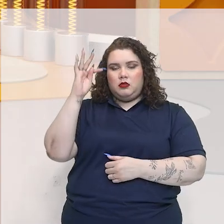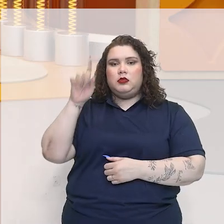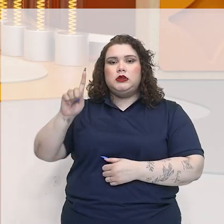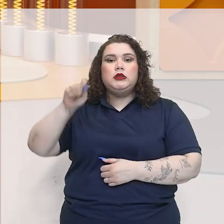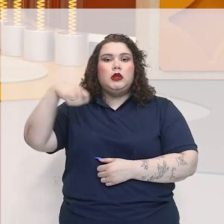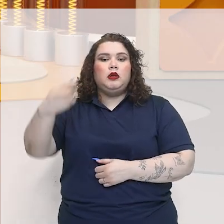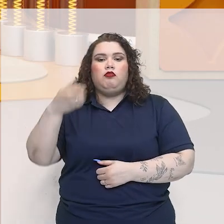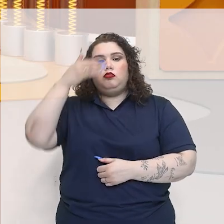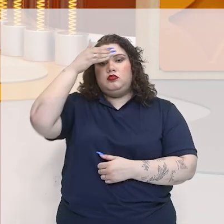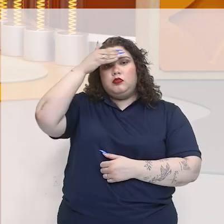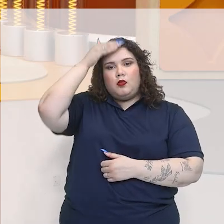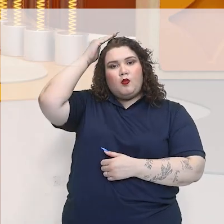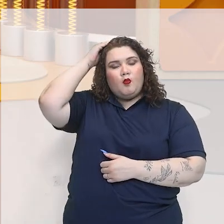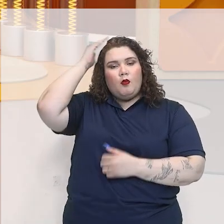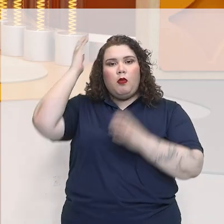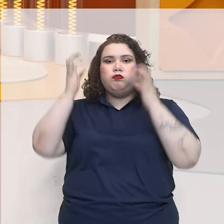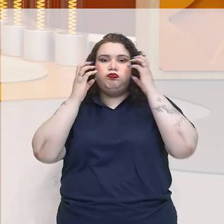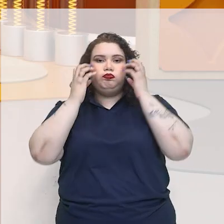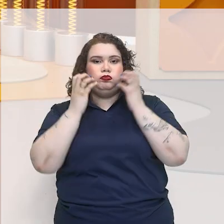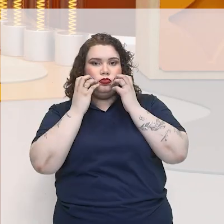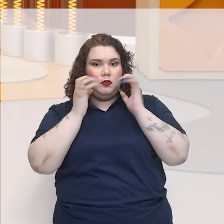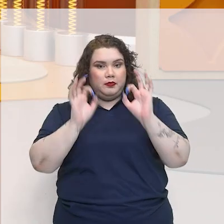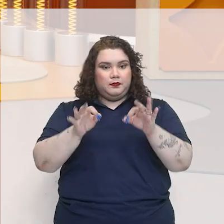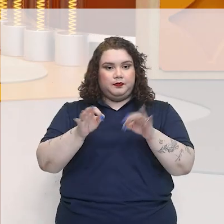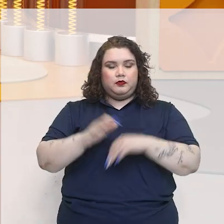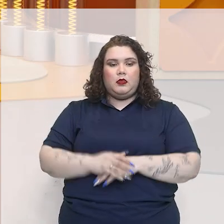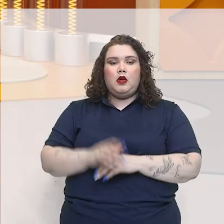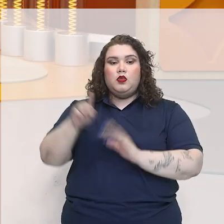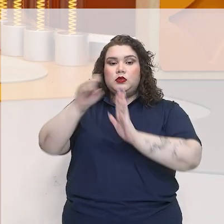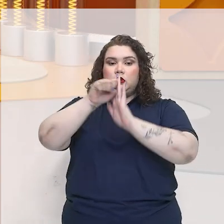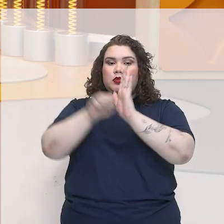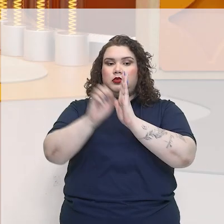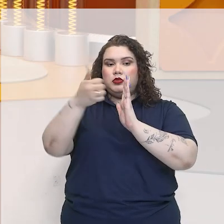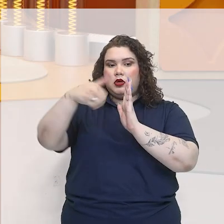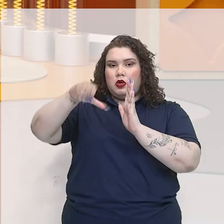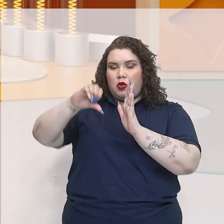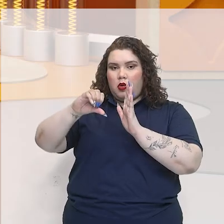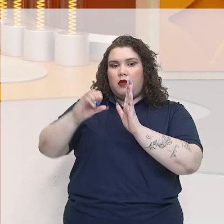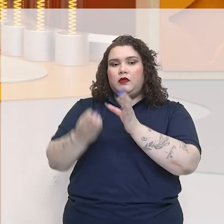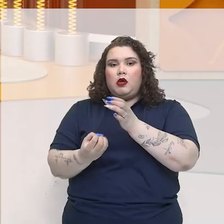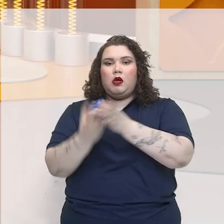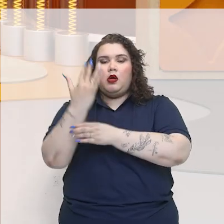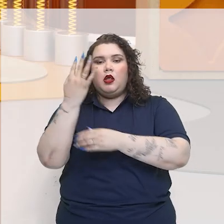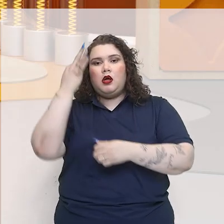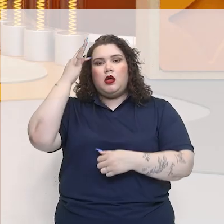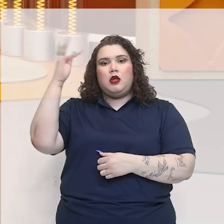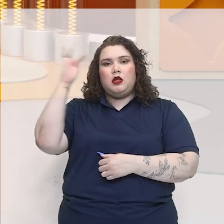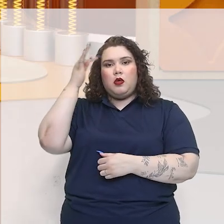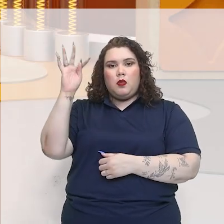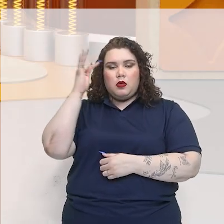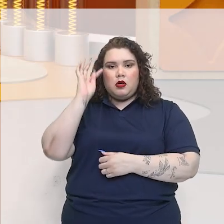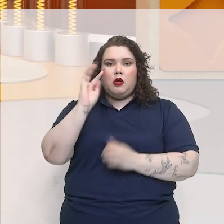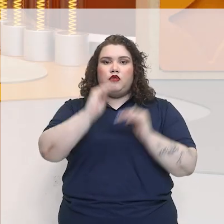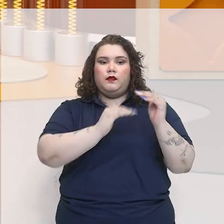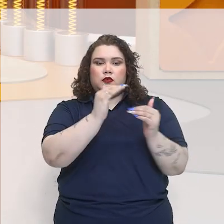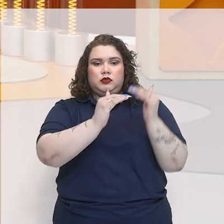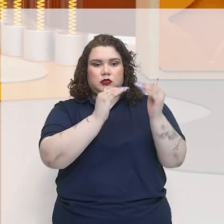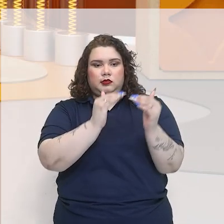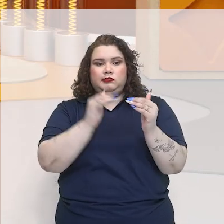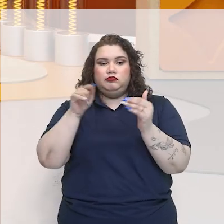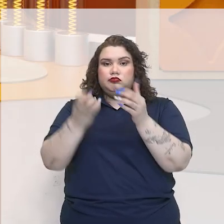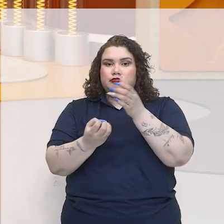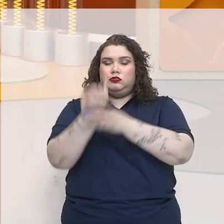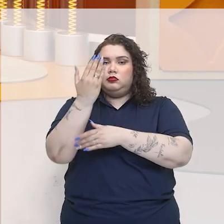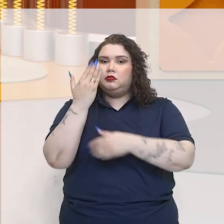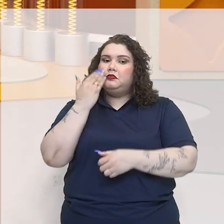teoria evolucionista, cujo principal representante foi, então, aqui, né, o Charles Darwin. Nessa teoria, os homens e